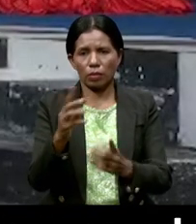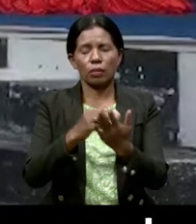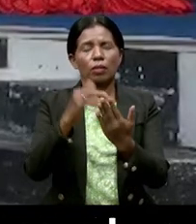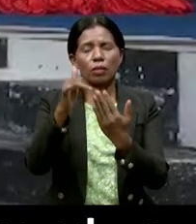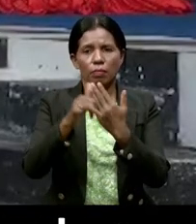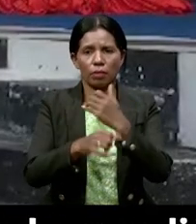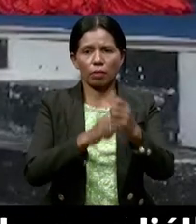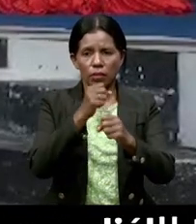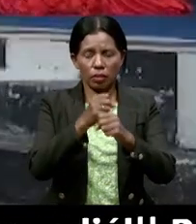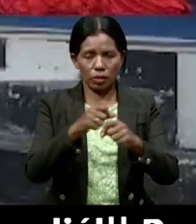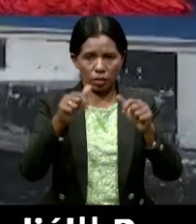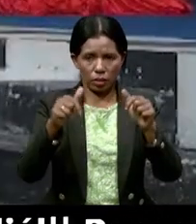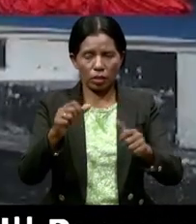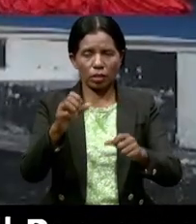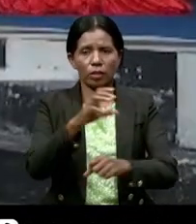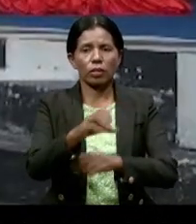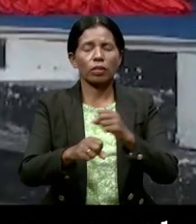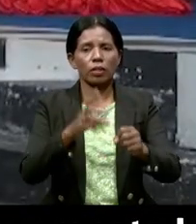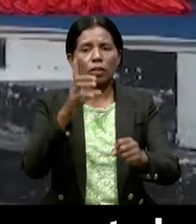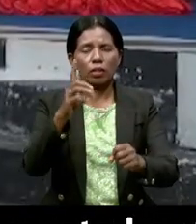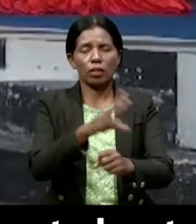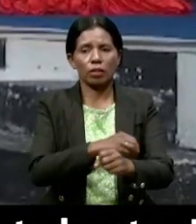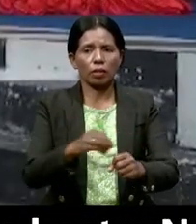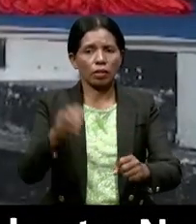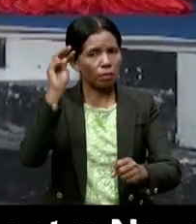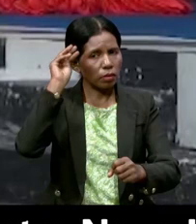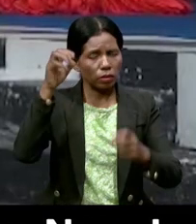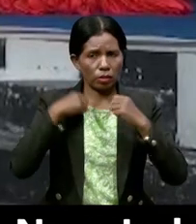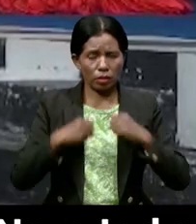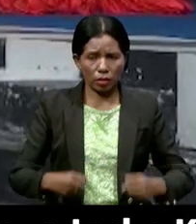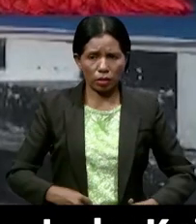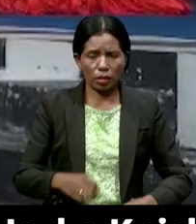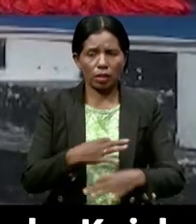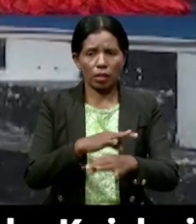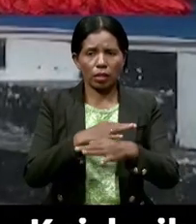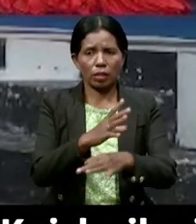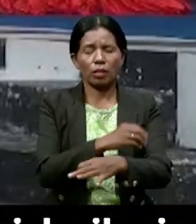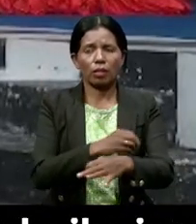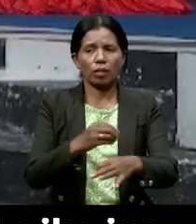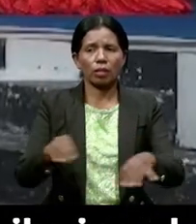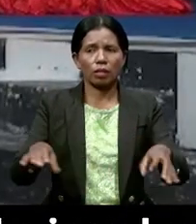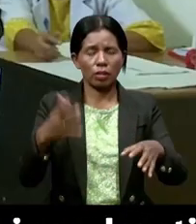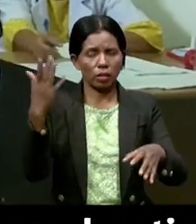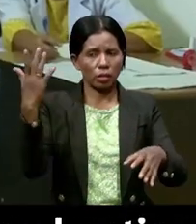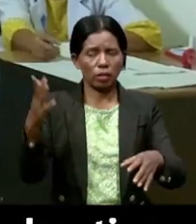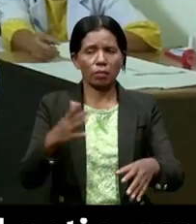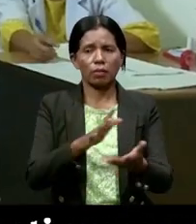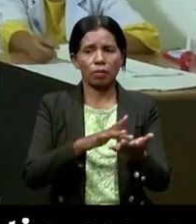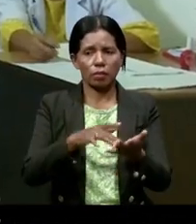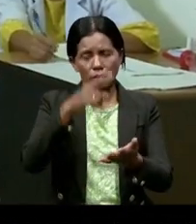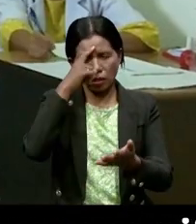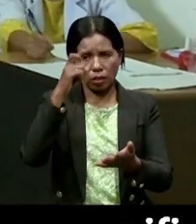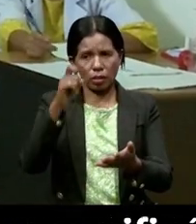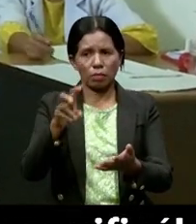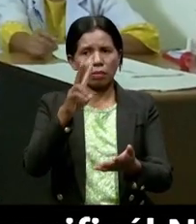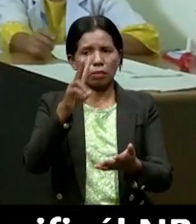tinane, Sociedade Civil desafia Ministério Saúde a tua gestão recurso humano no Moça e Moruc, tamba fator